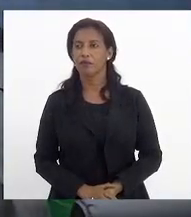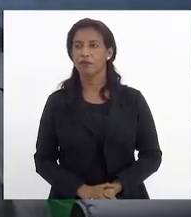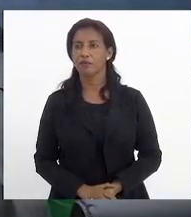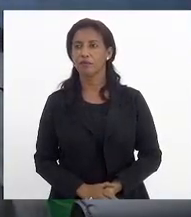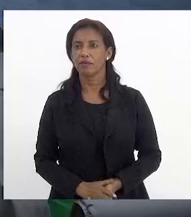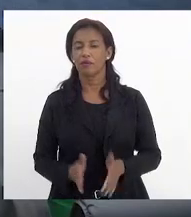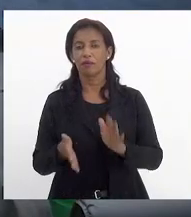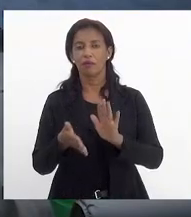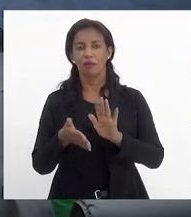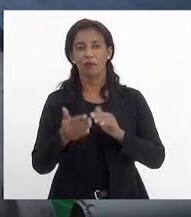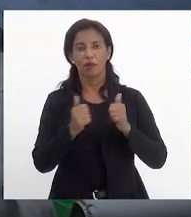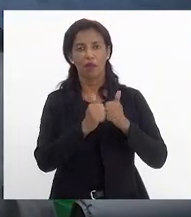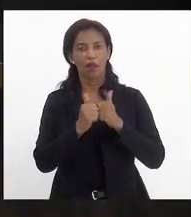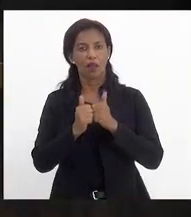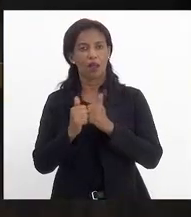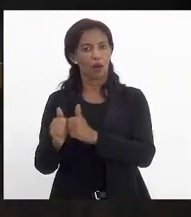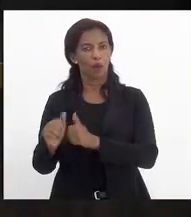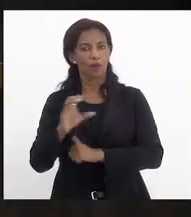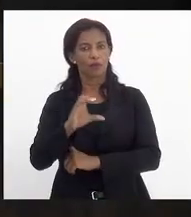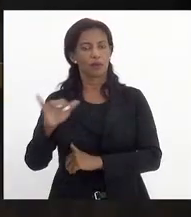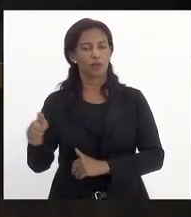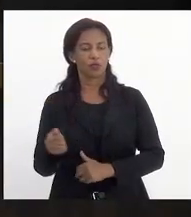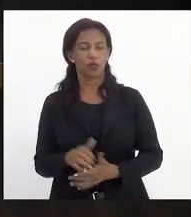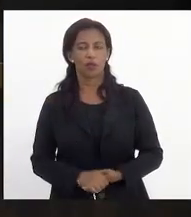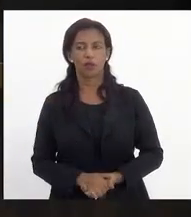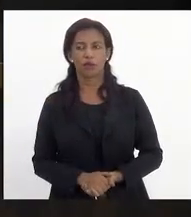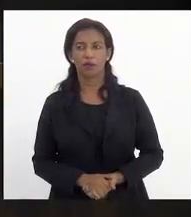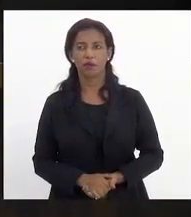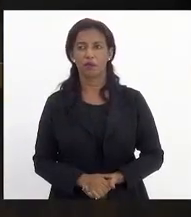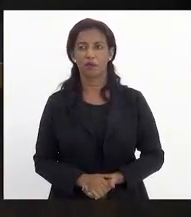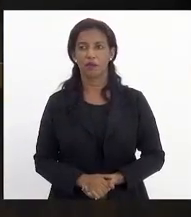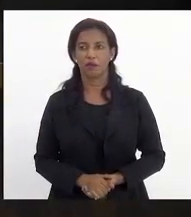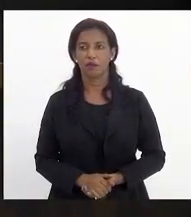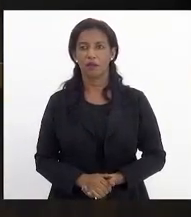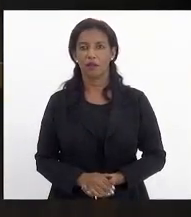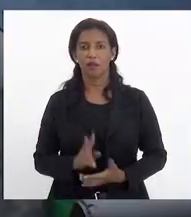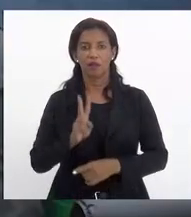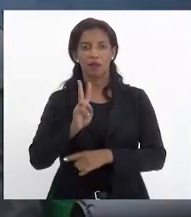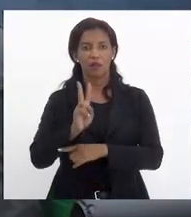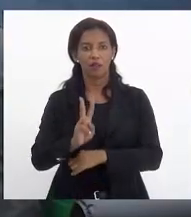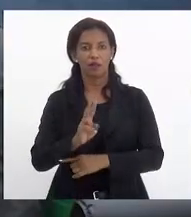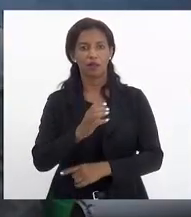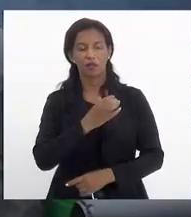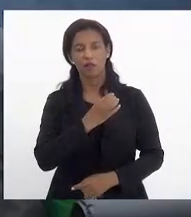Acompanho o CCJ, presidente. Pela Comissão de Defesa Civil, deputado Rosenberg Reis.